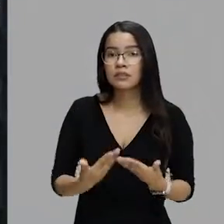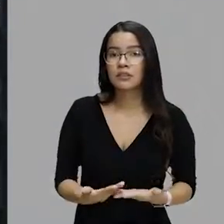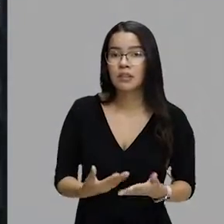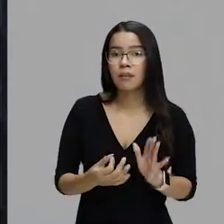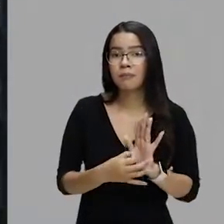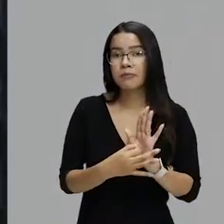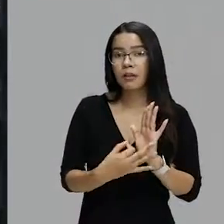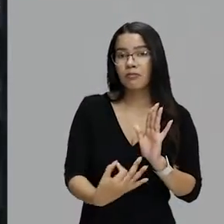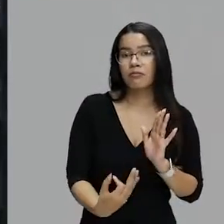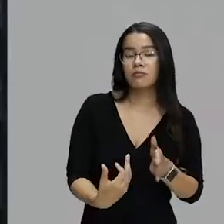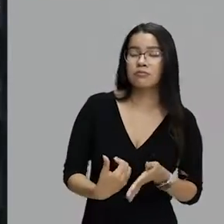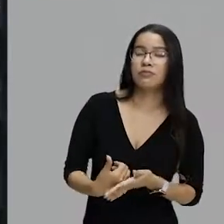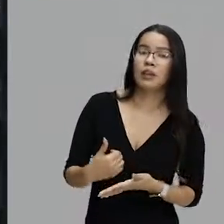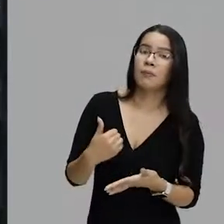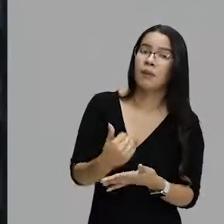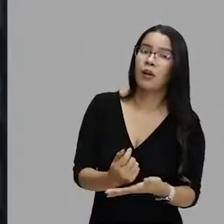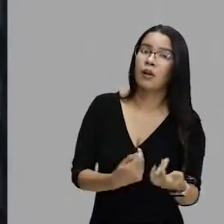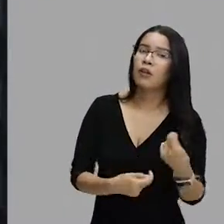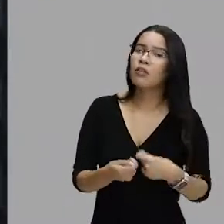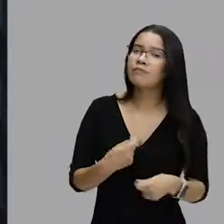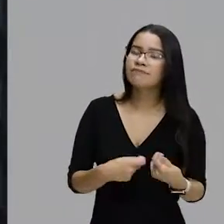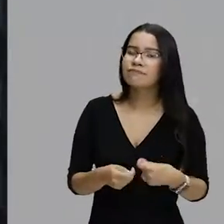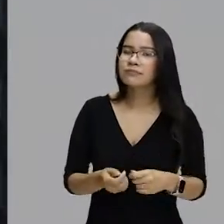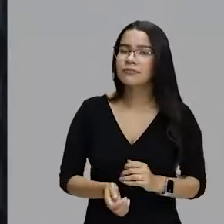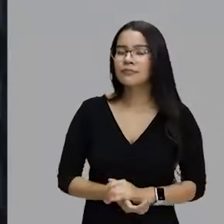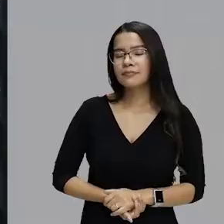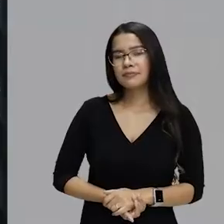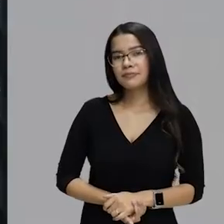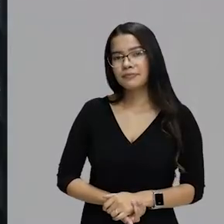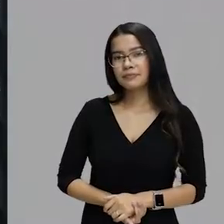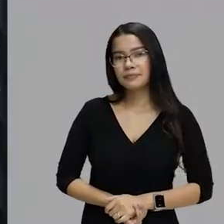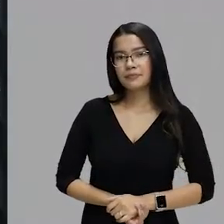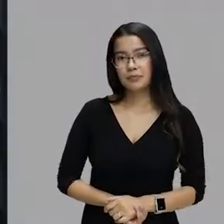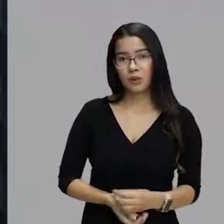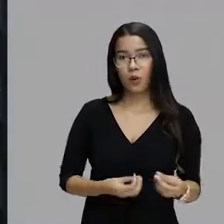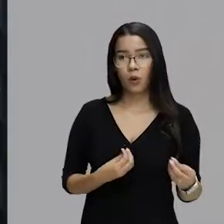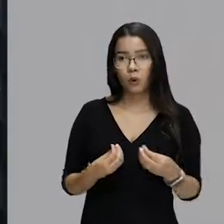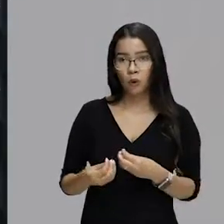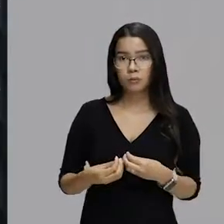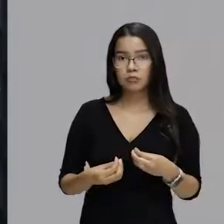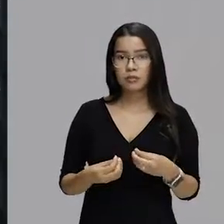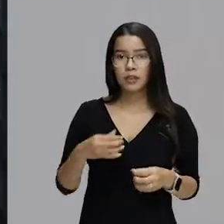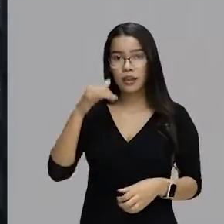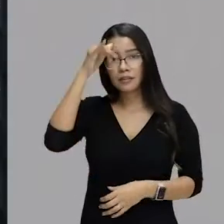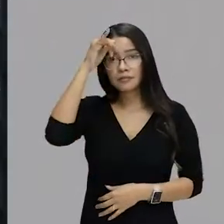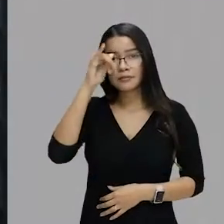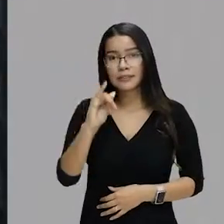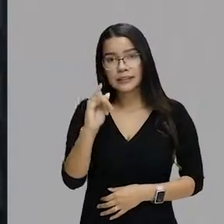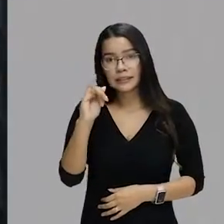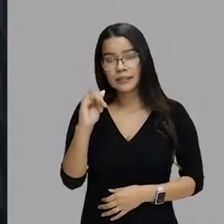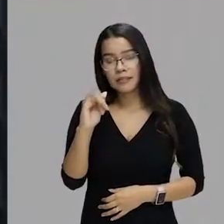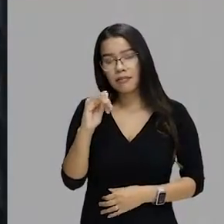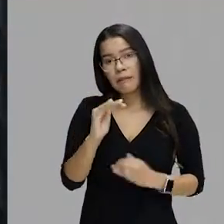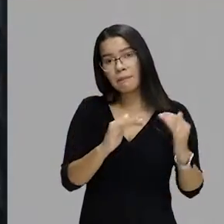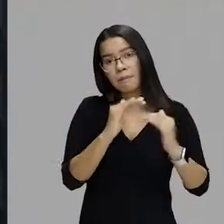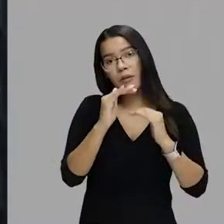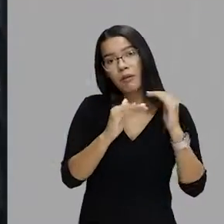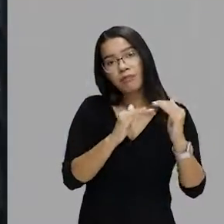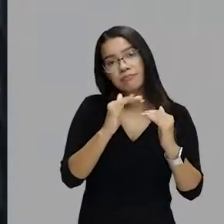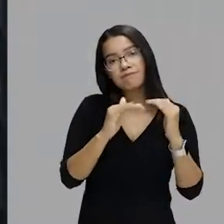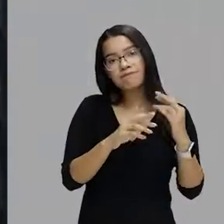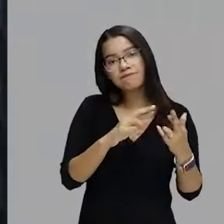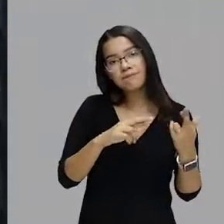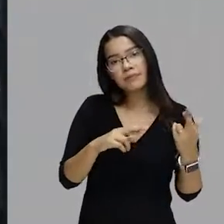um apoio econômico aos países latino-americanos, como uma forma de evitar processos